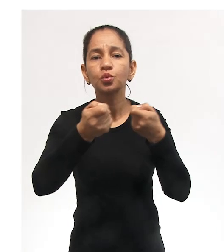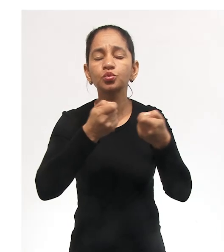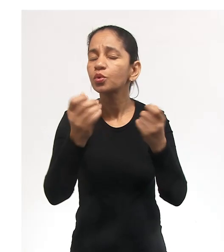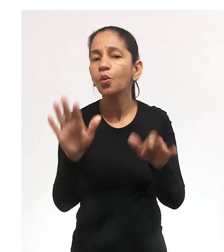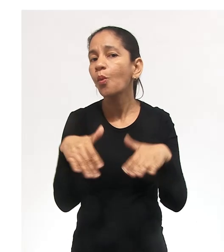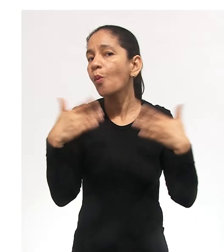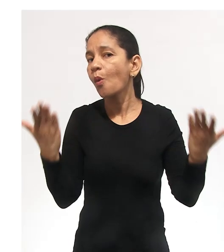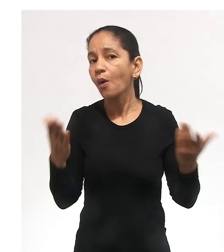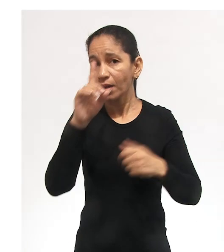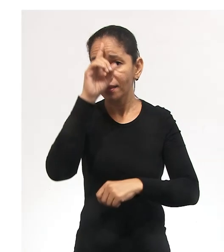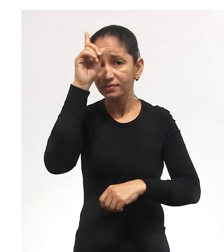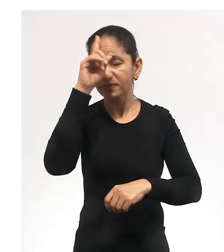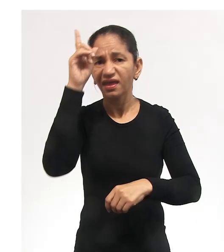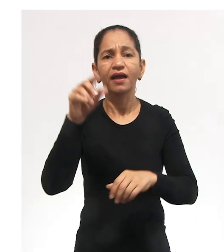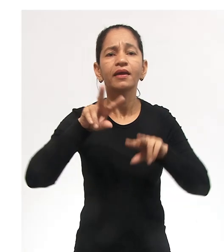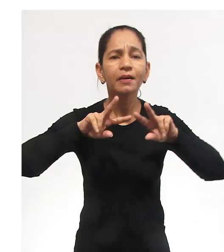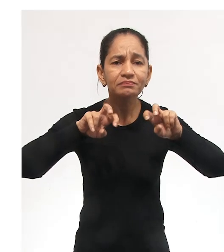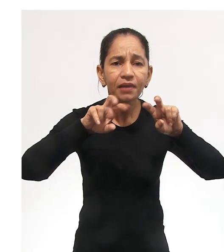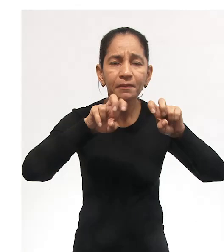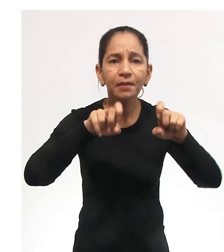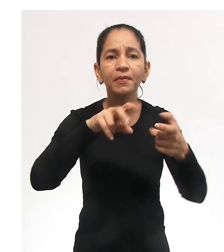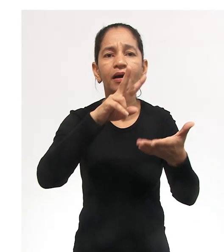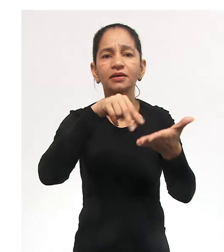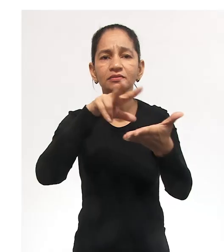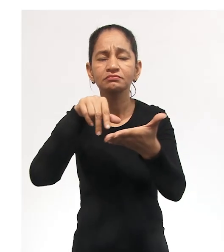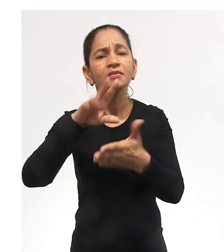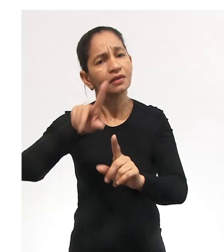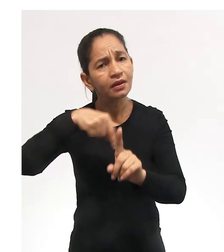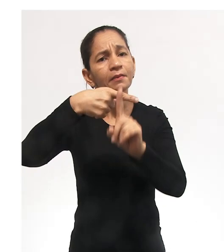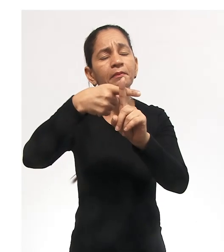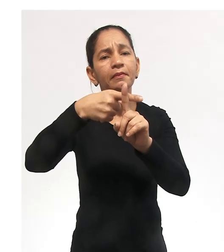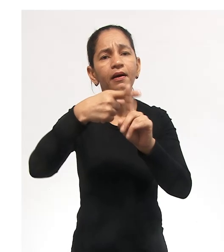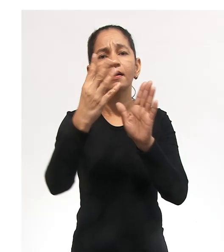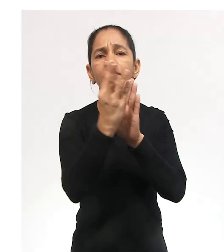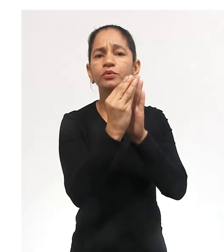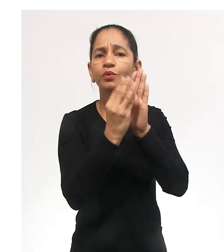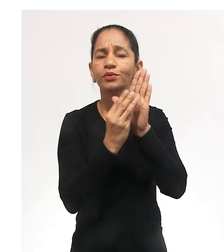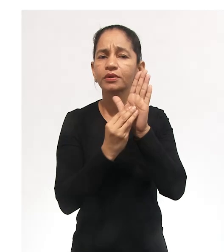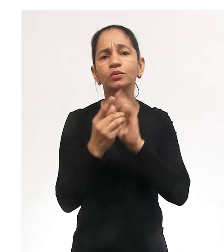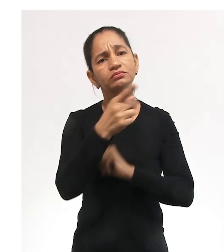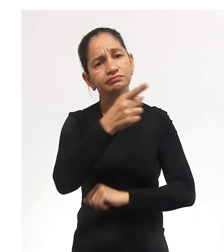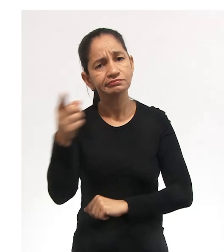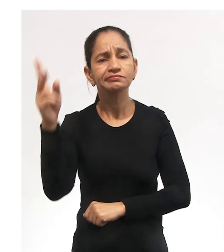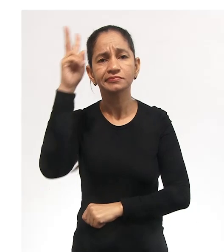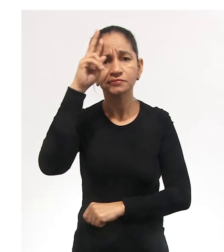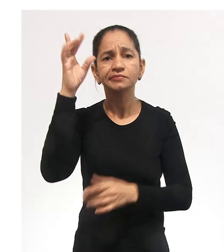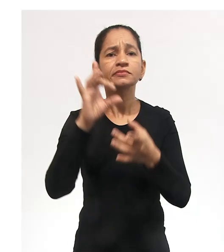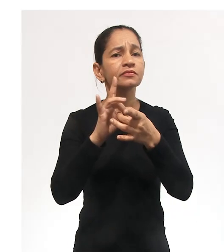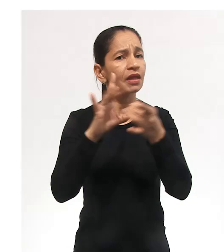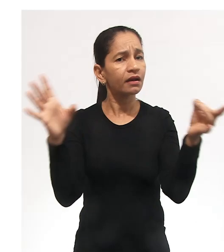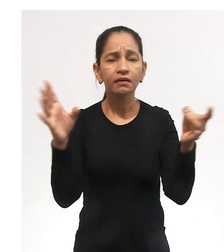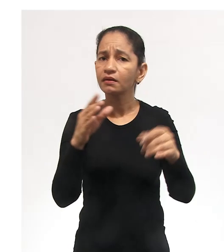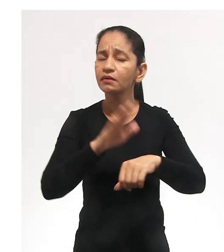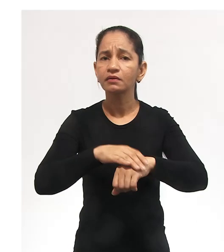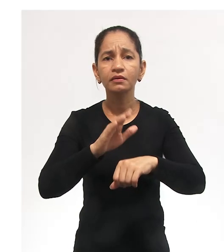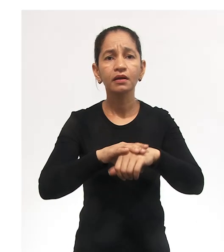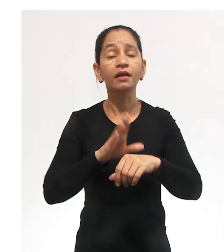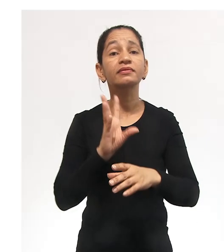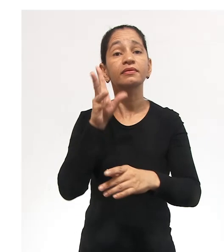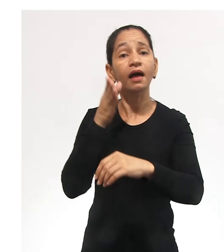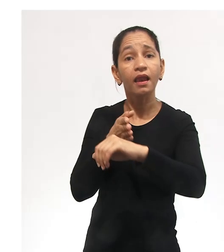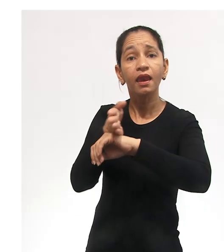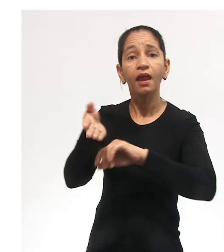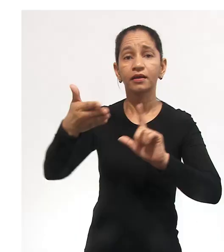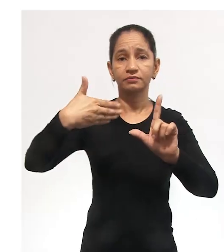aqui, gente, é para vocês aprenderem mais sobre o conteúdo, tá bom? Lembrando, né, que esse livro está disponível lá no Minha Biblioteca,